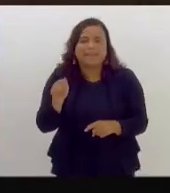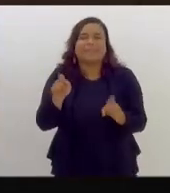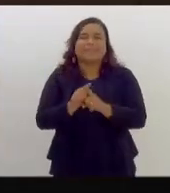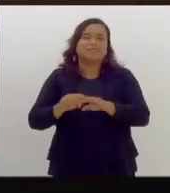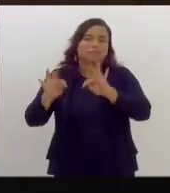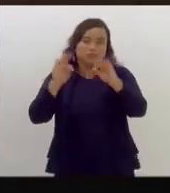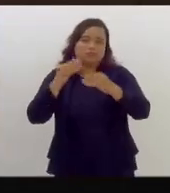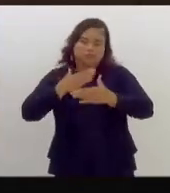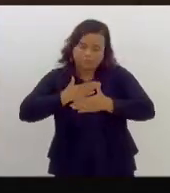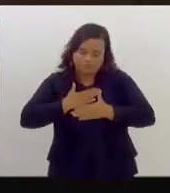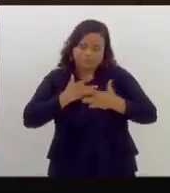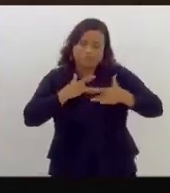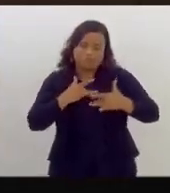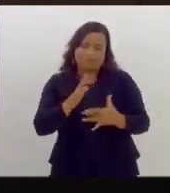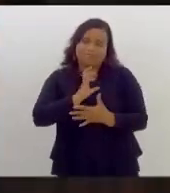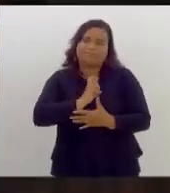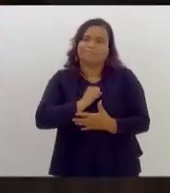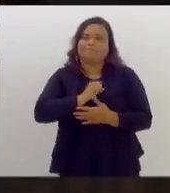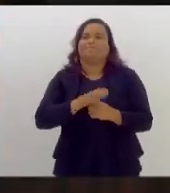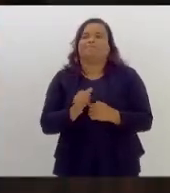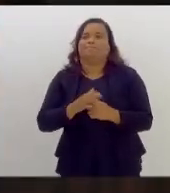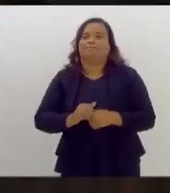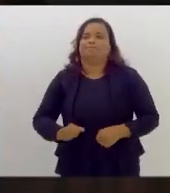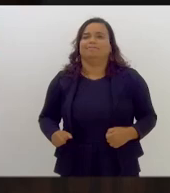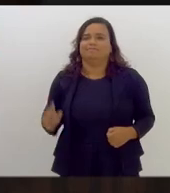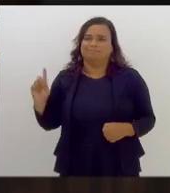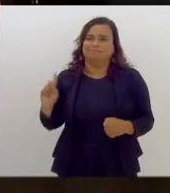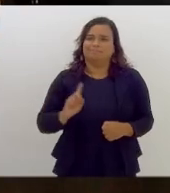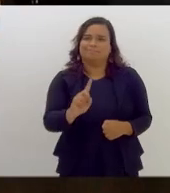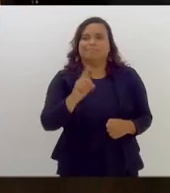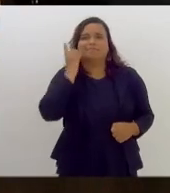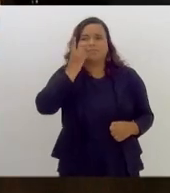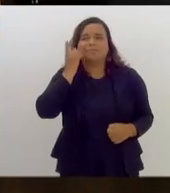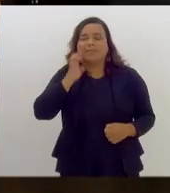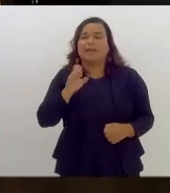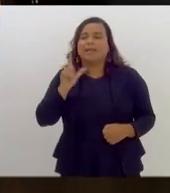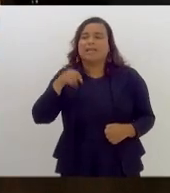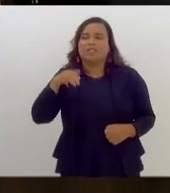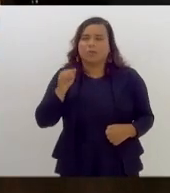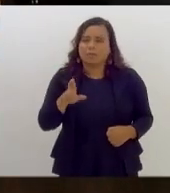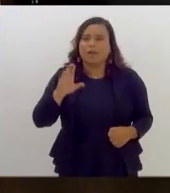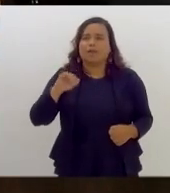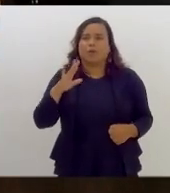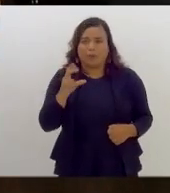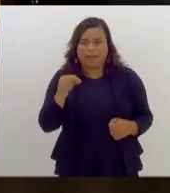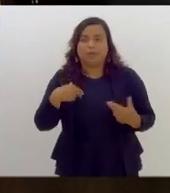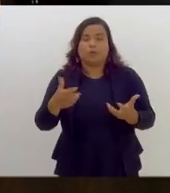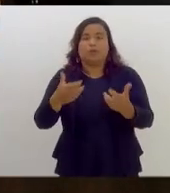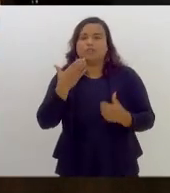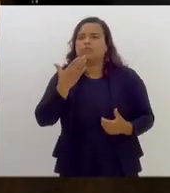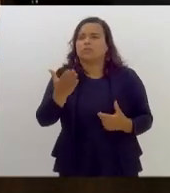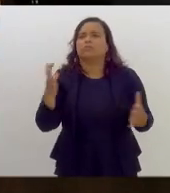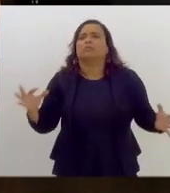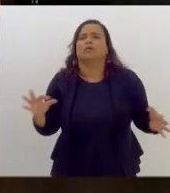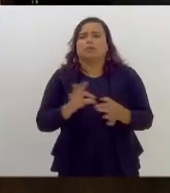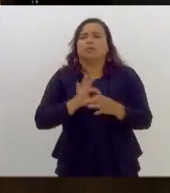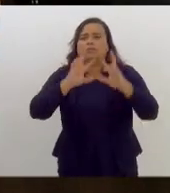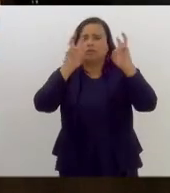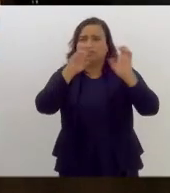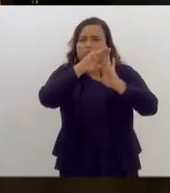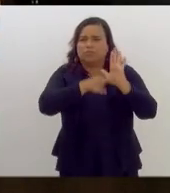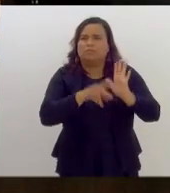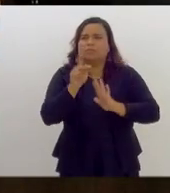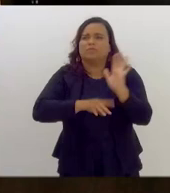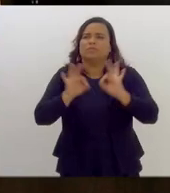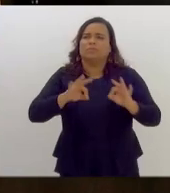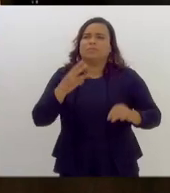solidariedade. Passa a palavra ao deputado Eliomar Coelho. Presidente, eu queria solicitar a inclusão na ordem do dia do